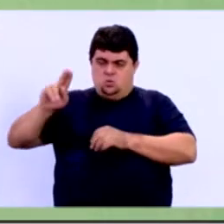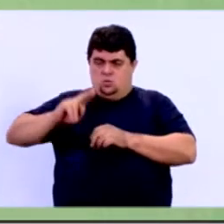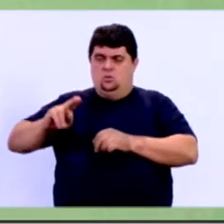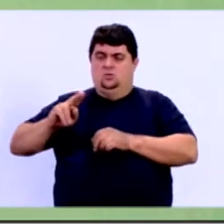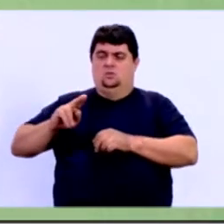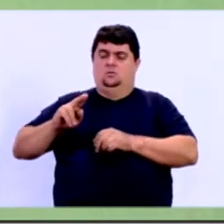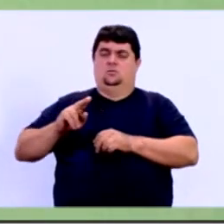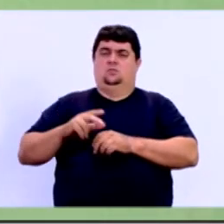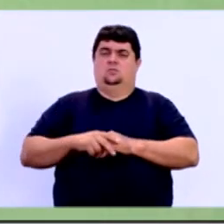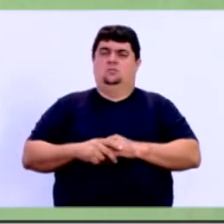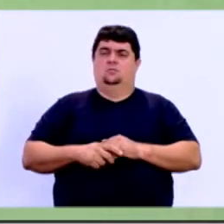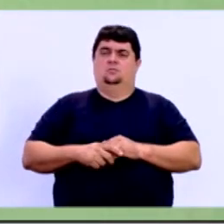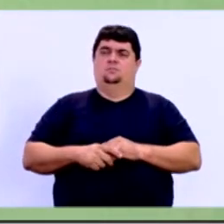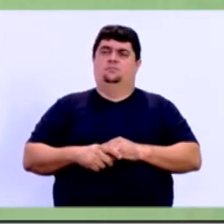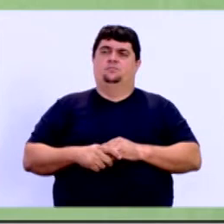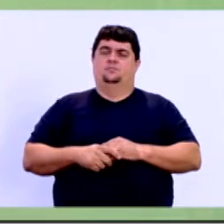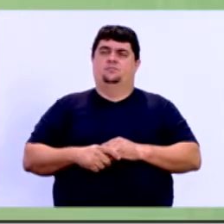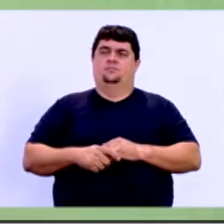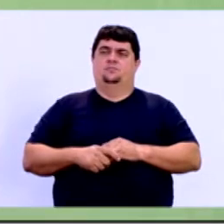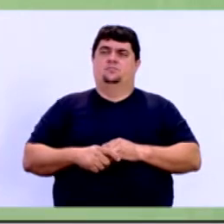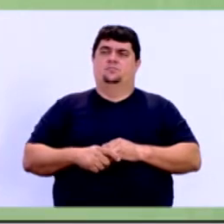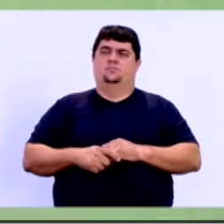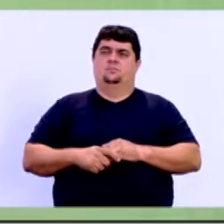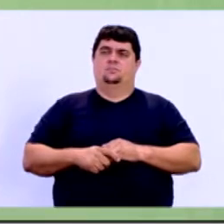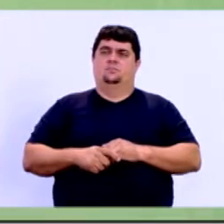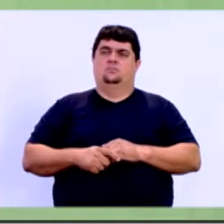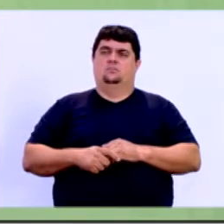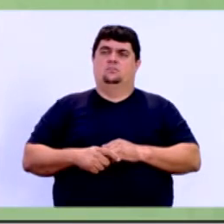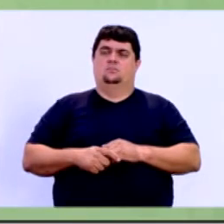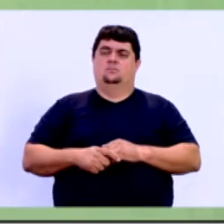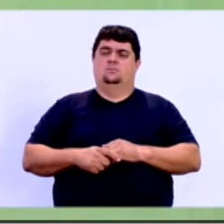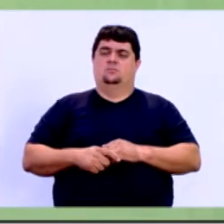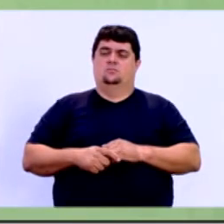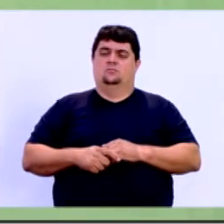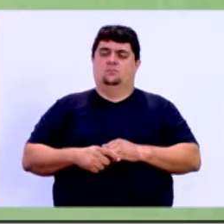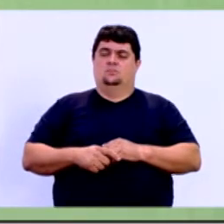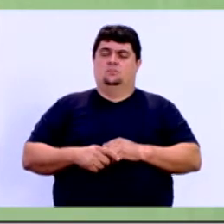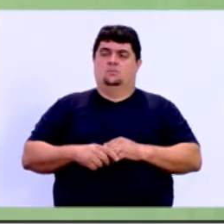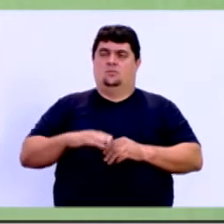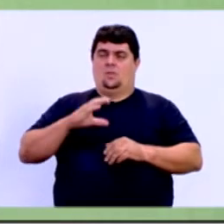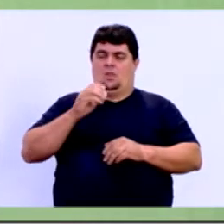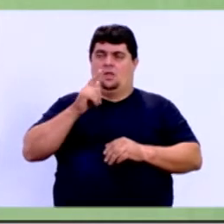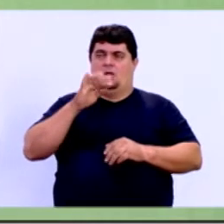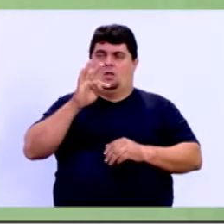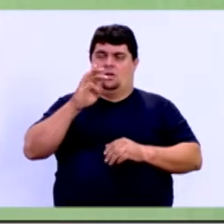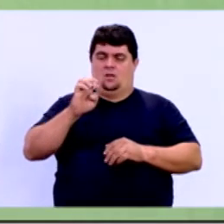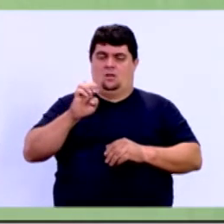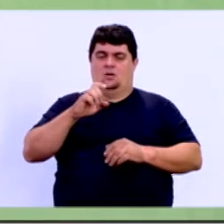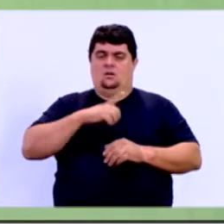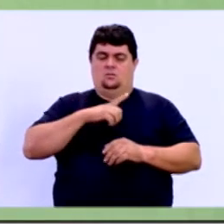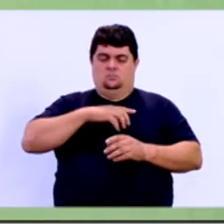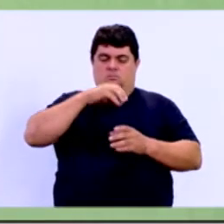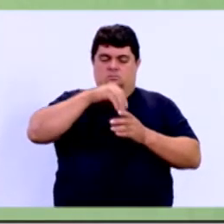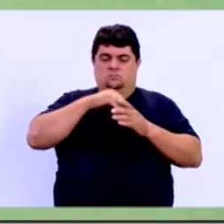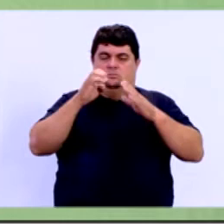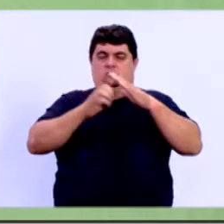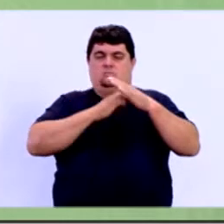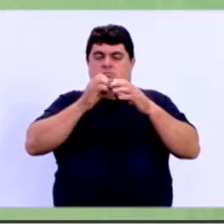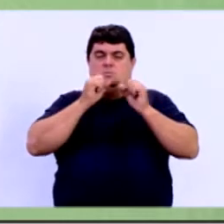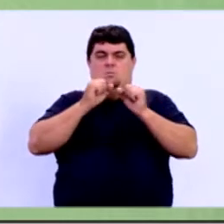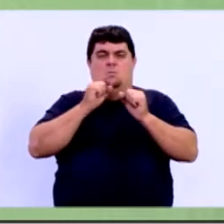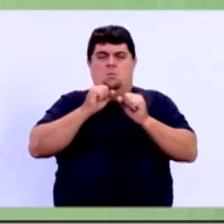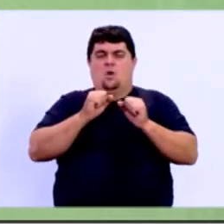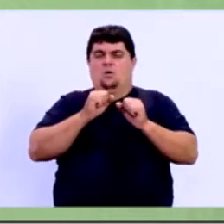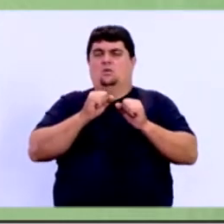de fabricar, tá? Então, esse cliente dentro da organização, ele pode ser